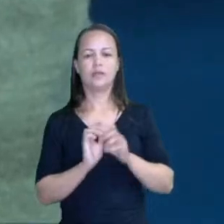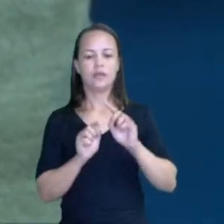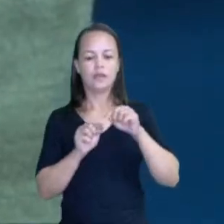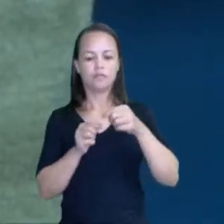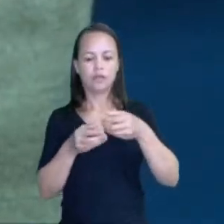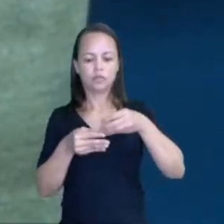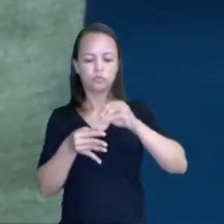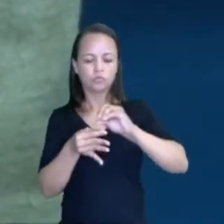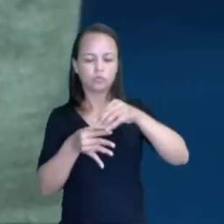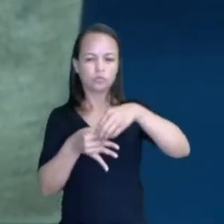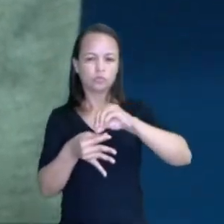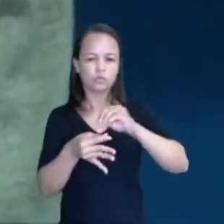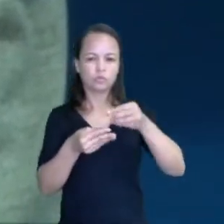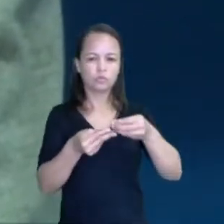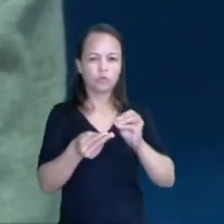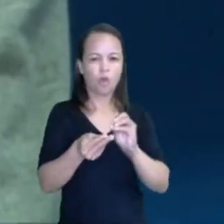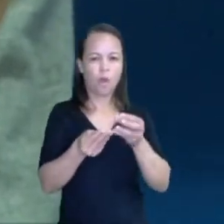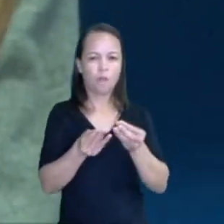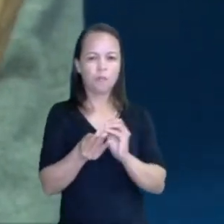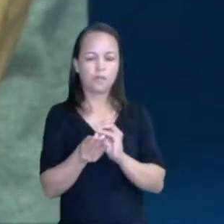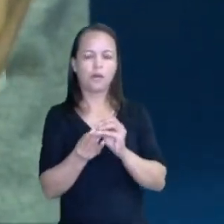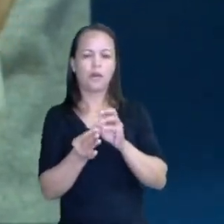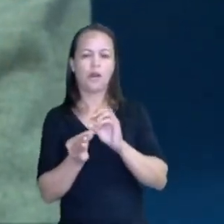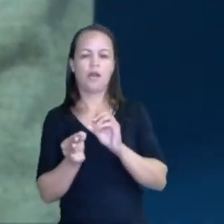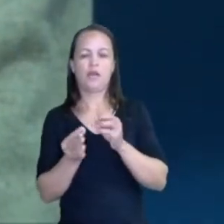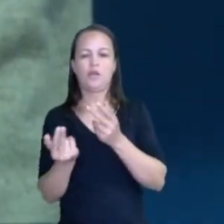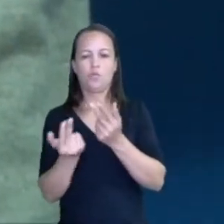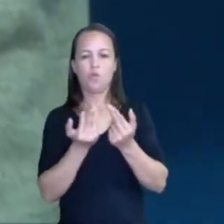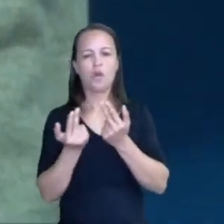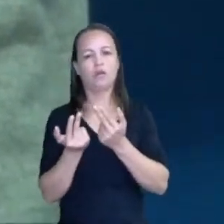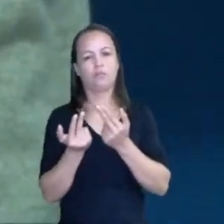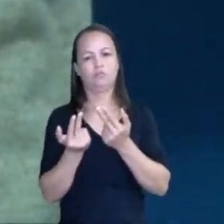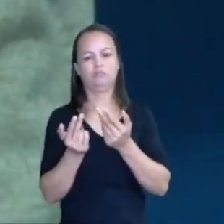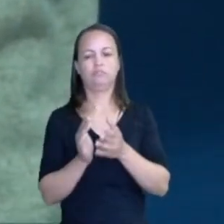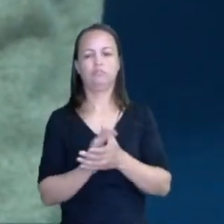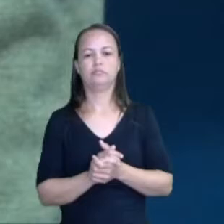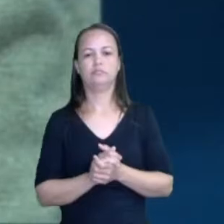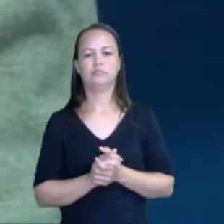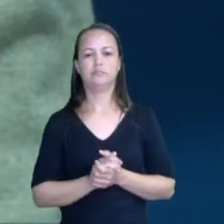dobrar novamente aqui no mesmo sentido.